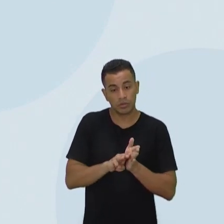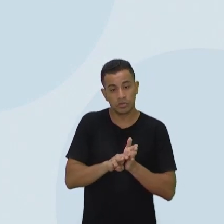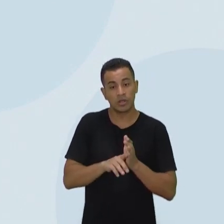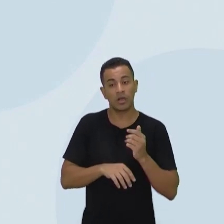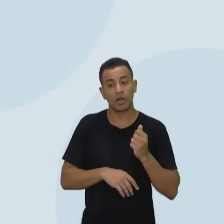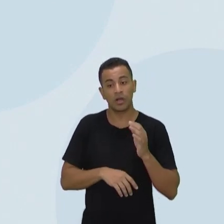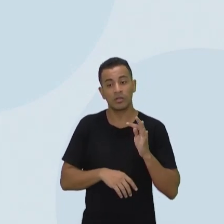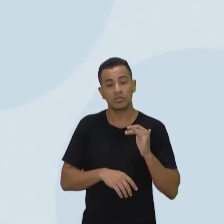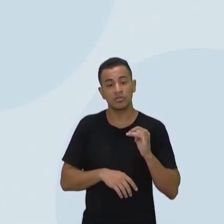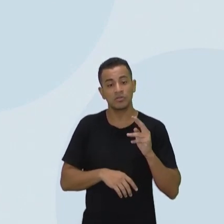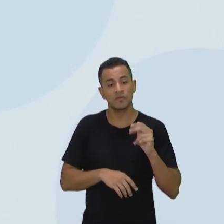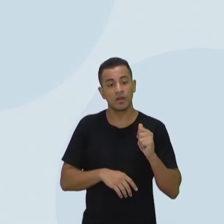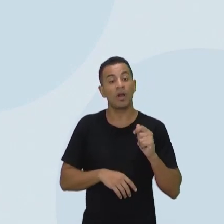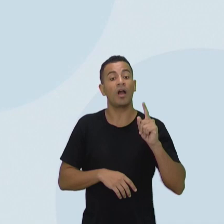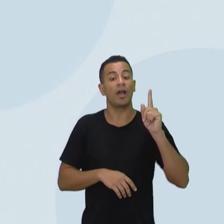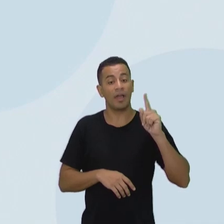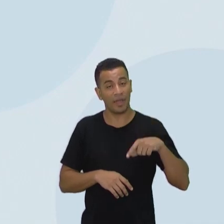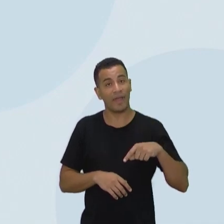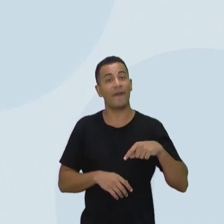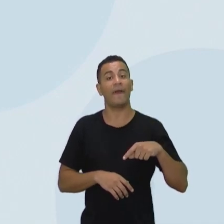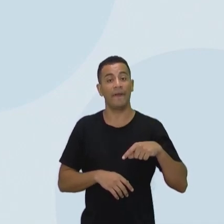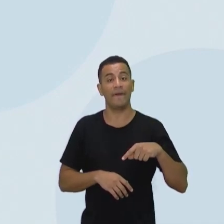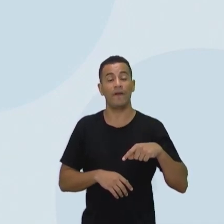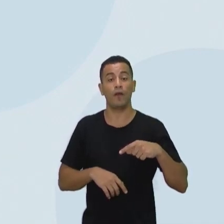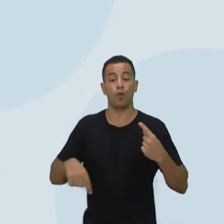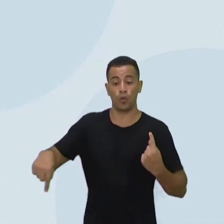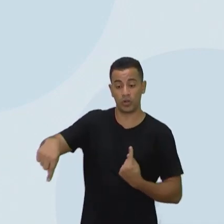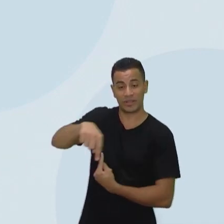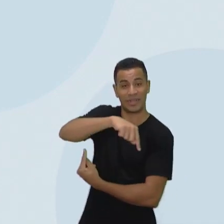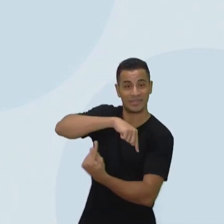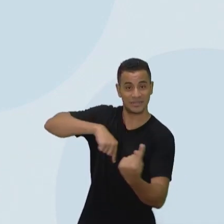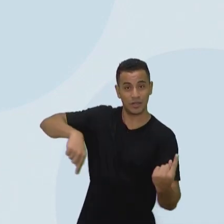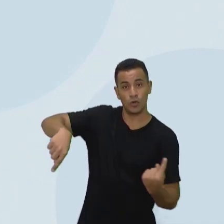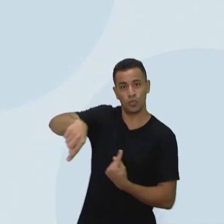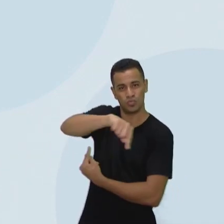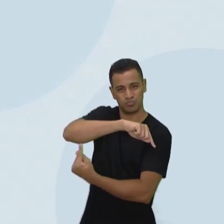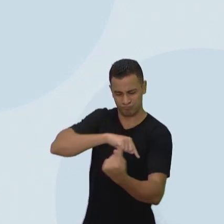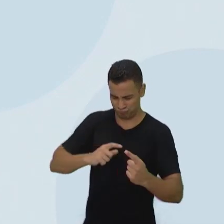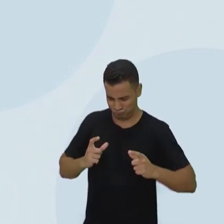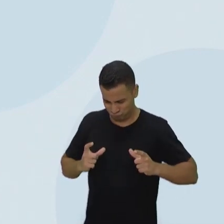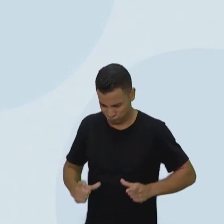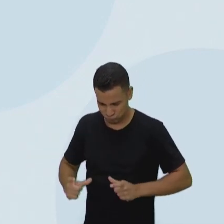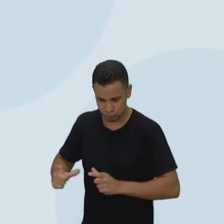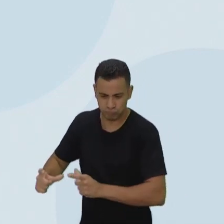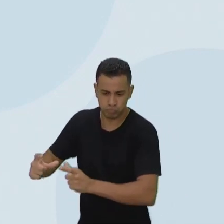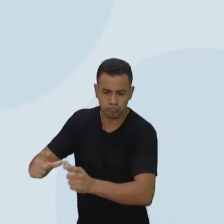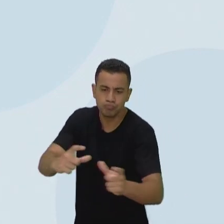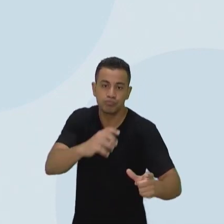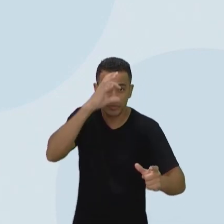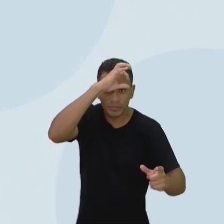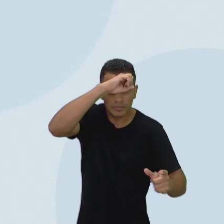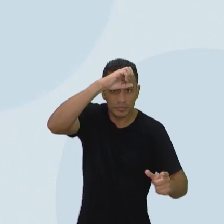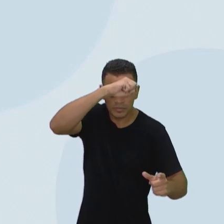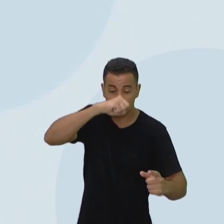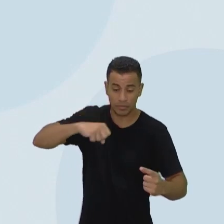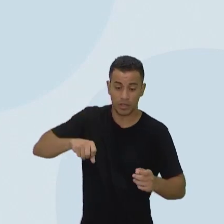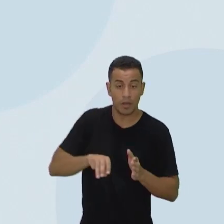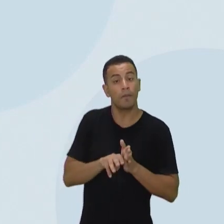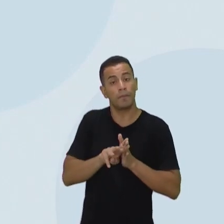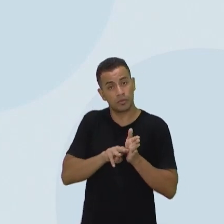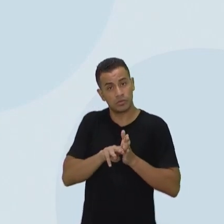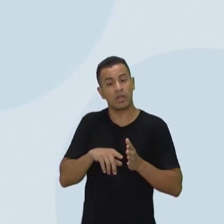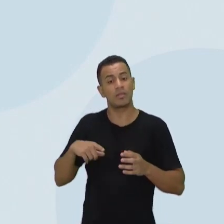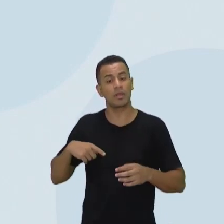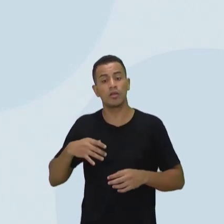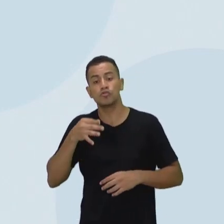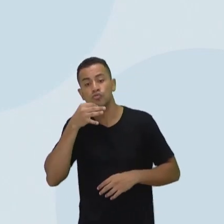por estações de aprendizagem. E daí explica um pouquinho sobre o que é essa metodologia e daí eu tenho uma sugestão de estações.